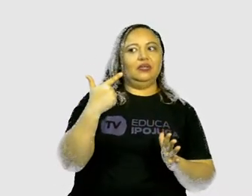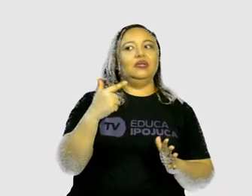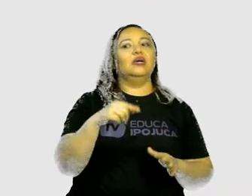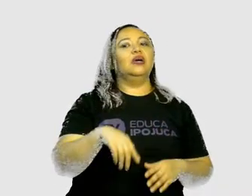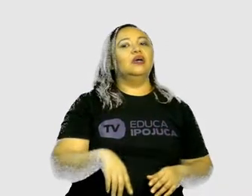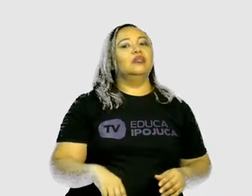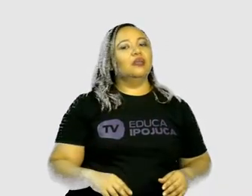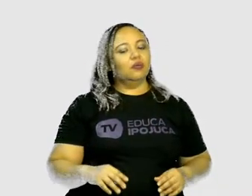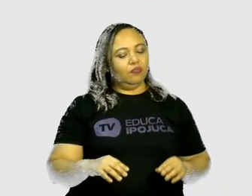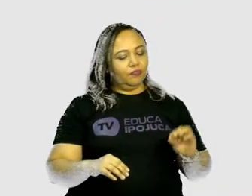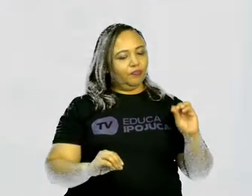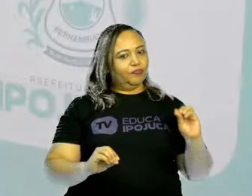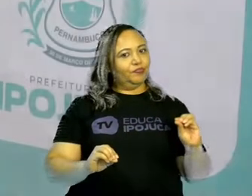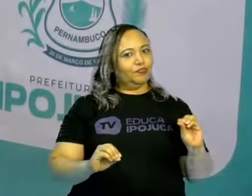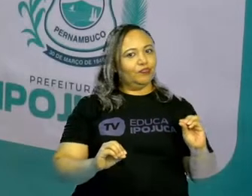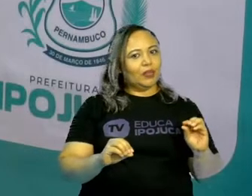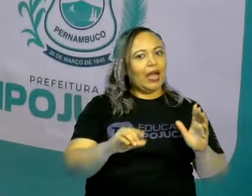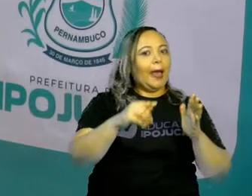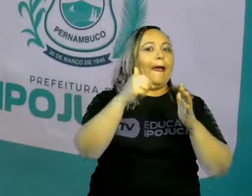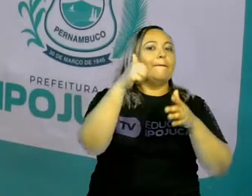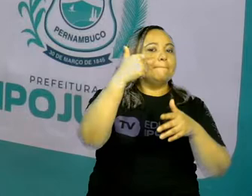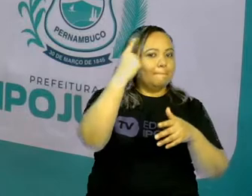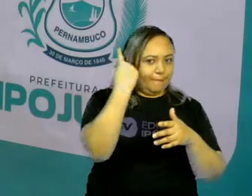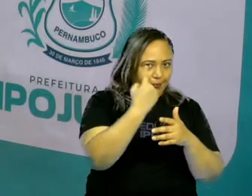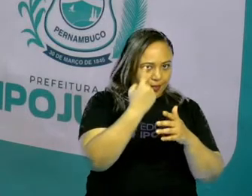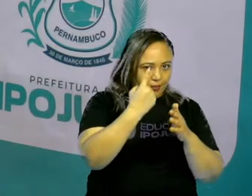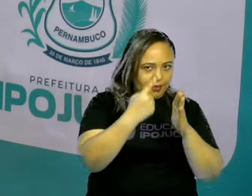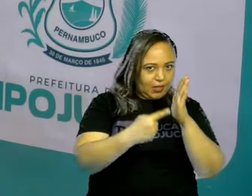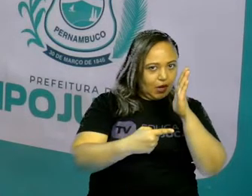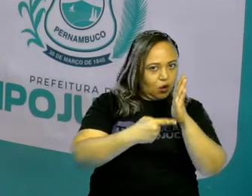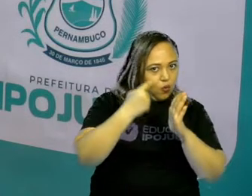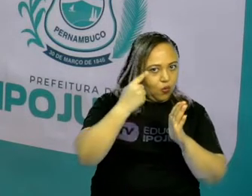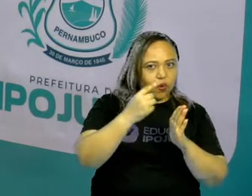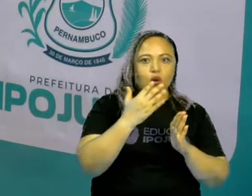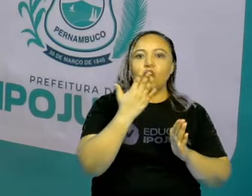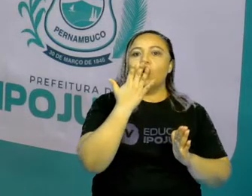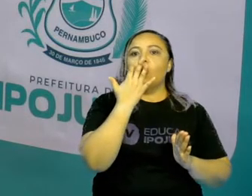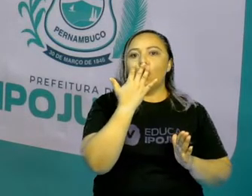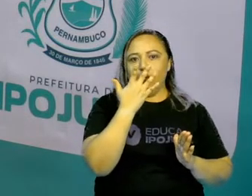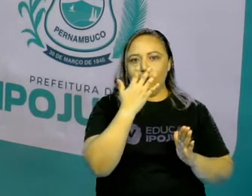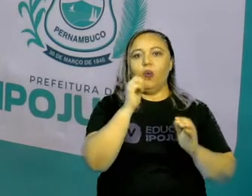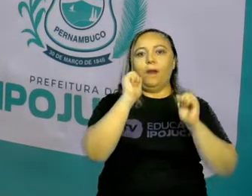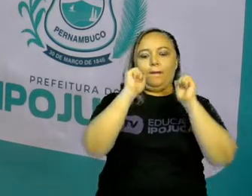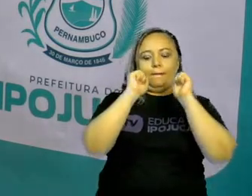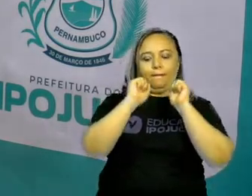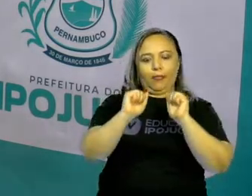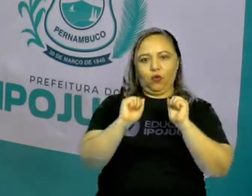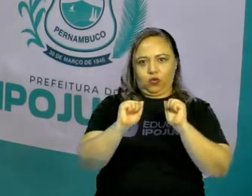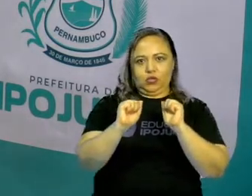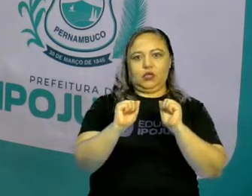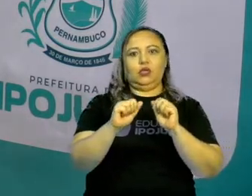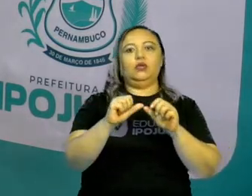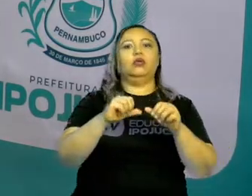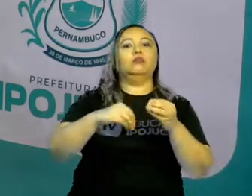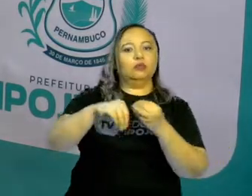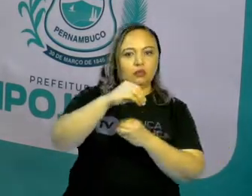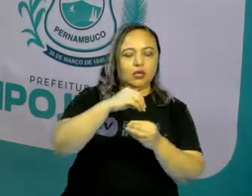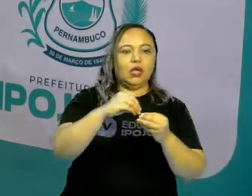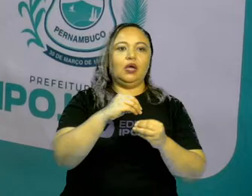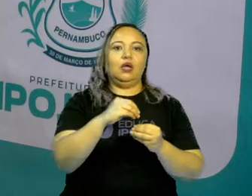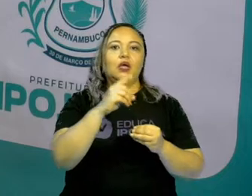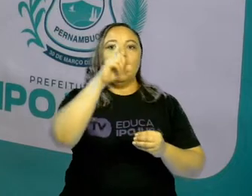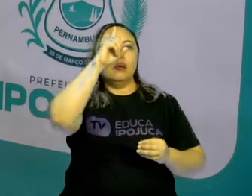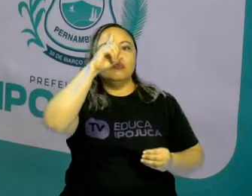primárias, elas podem juntas, ó, amarelo mais o vermelho, quando a gente junta,